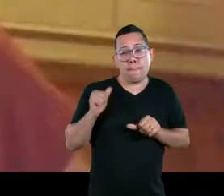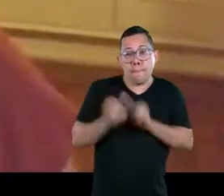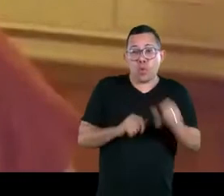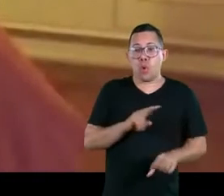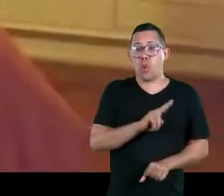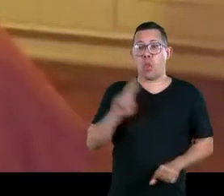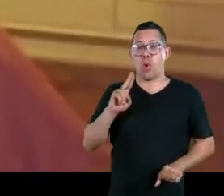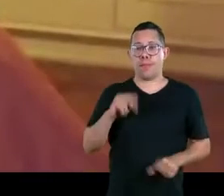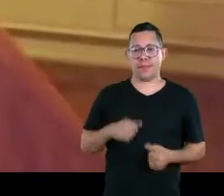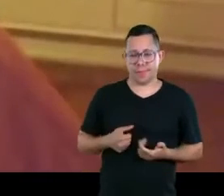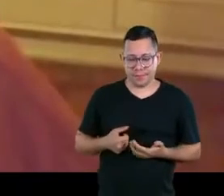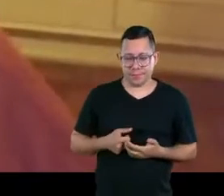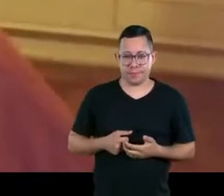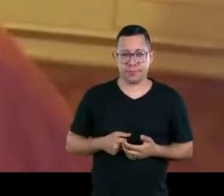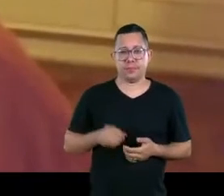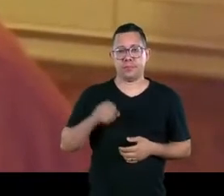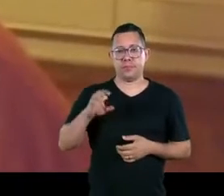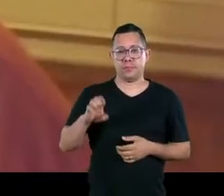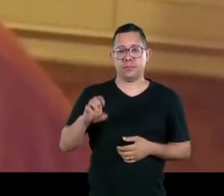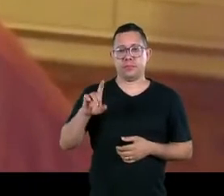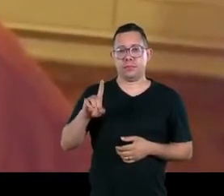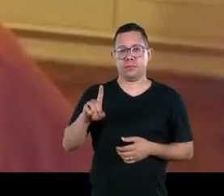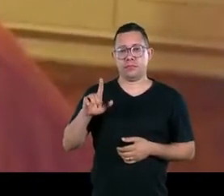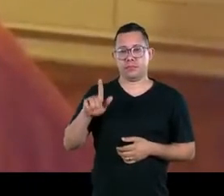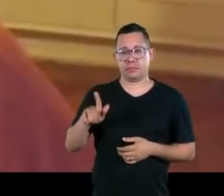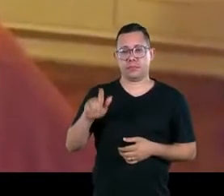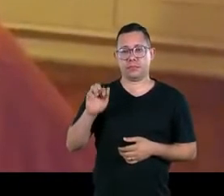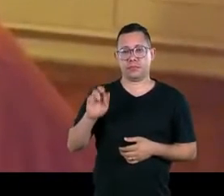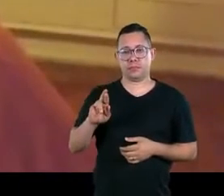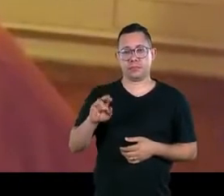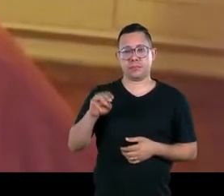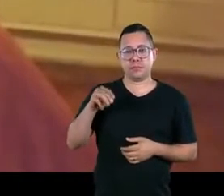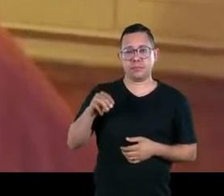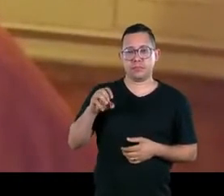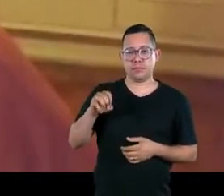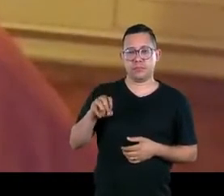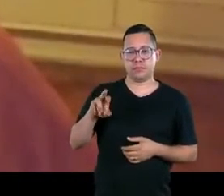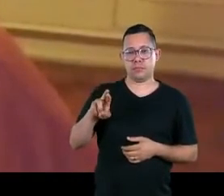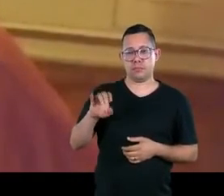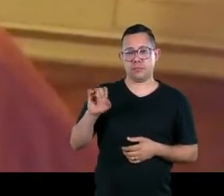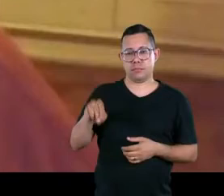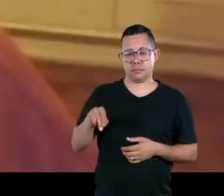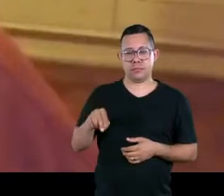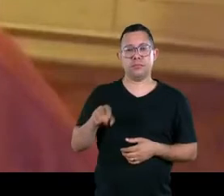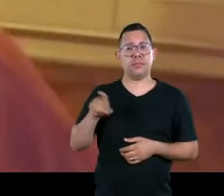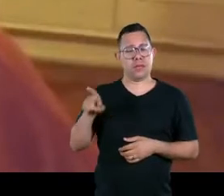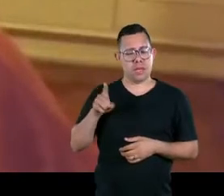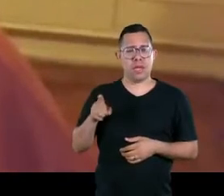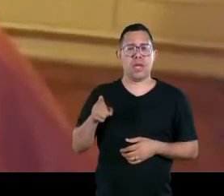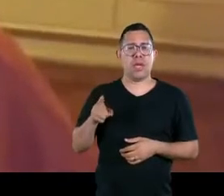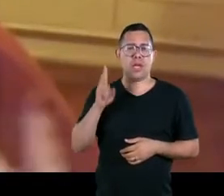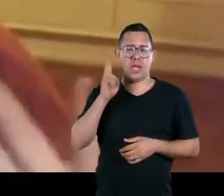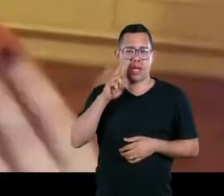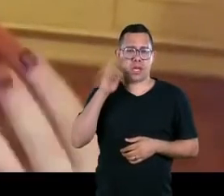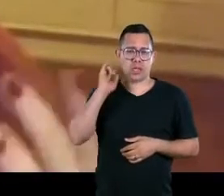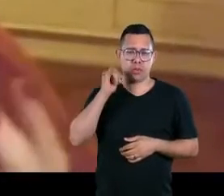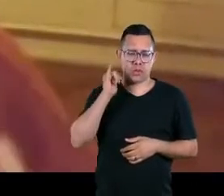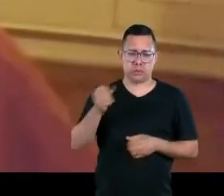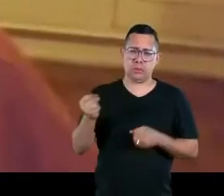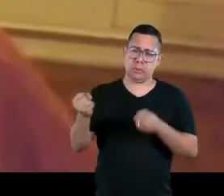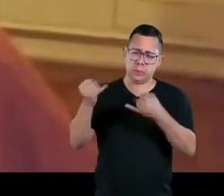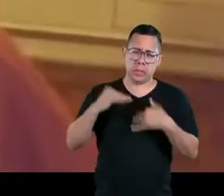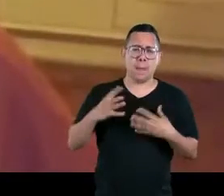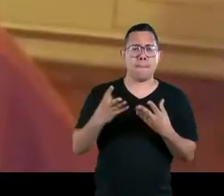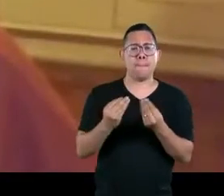vida por Edgar Morin. E ele conta em seus livros autobiográficos, que são muitos, né? Meus